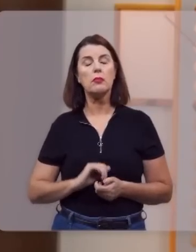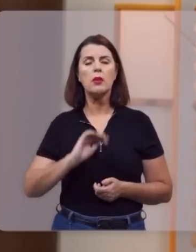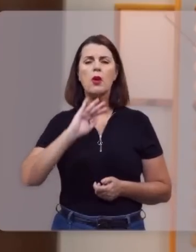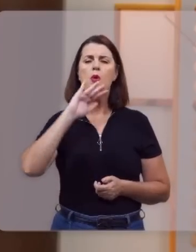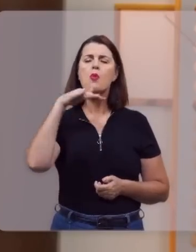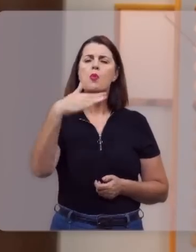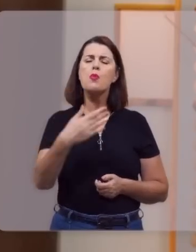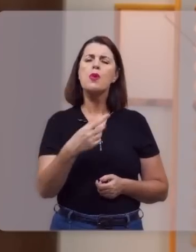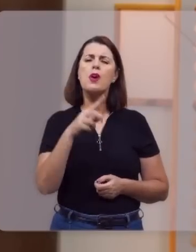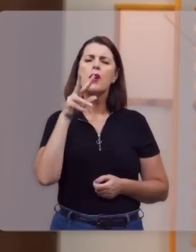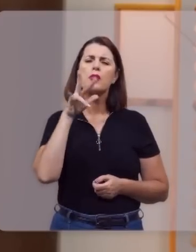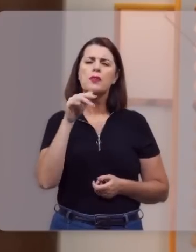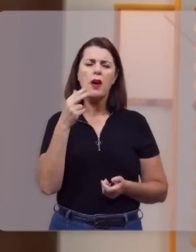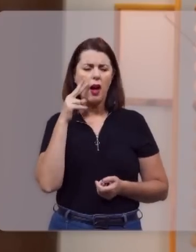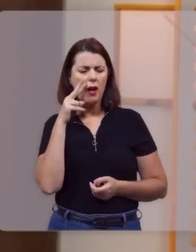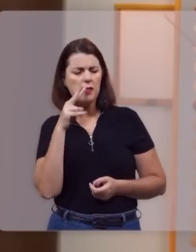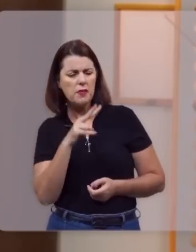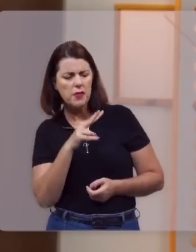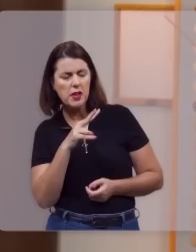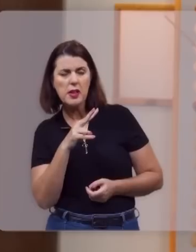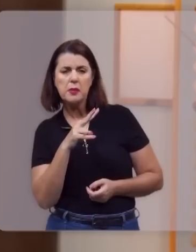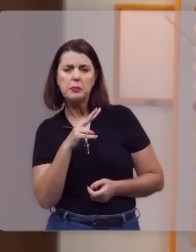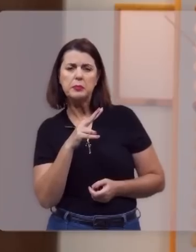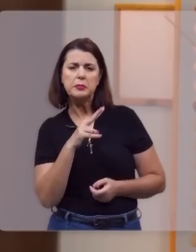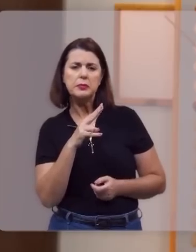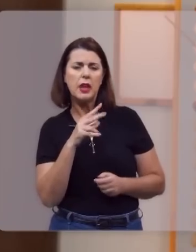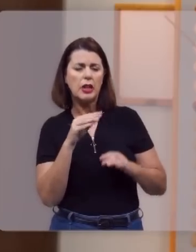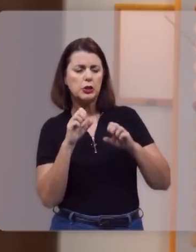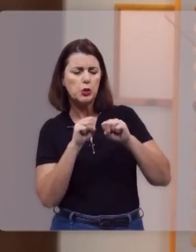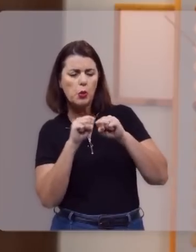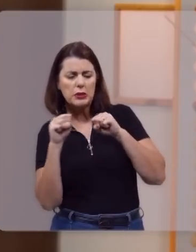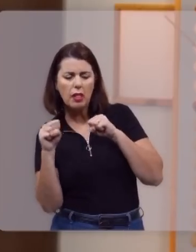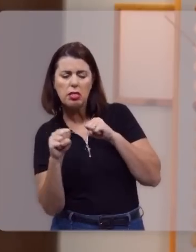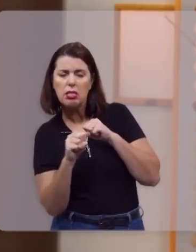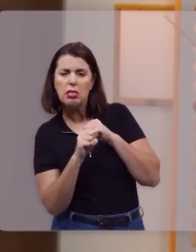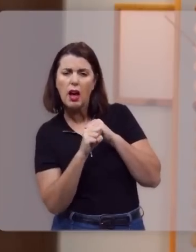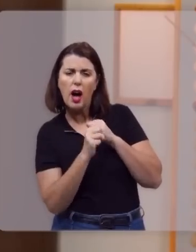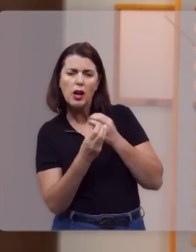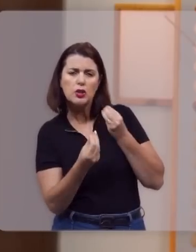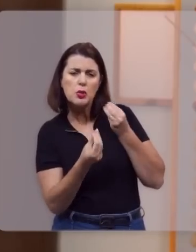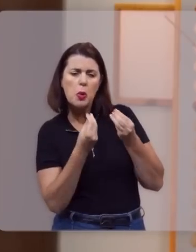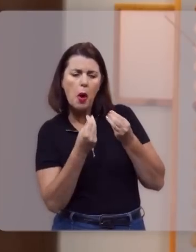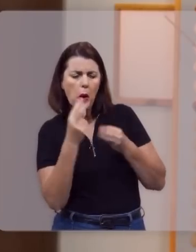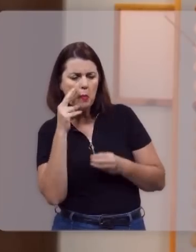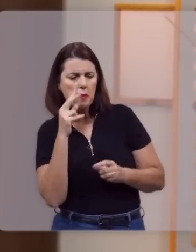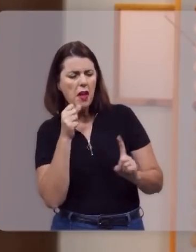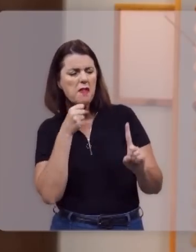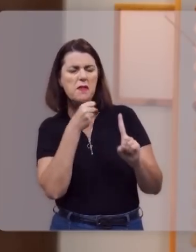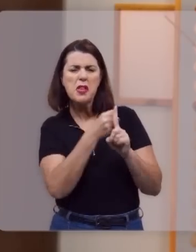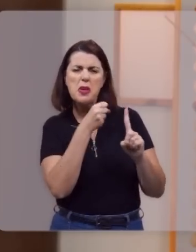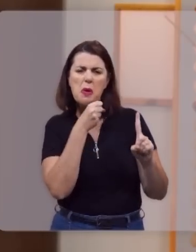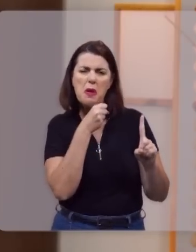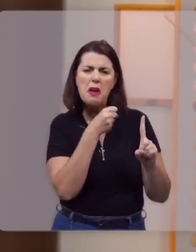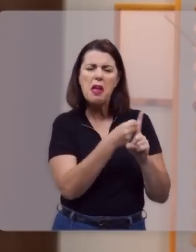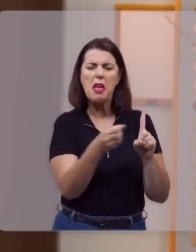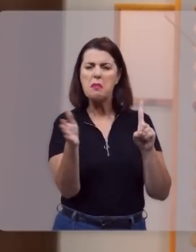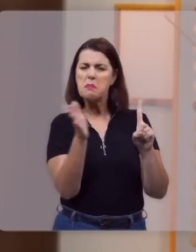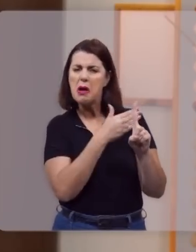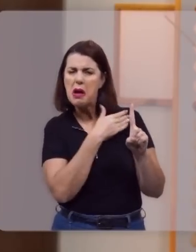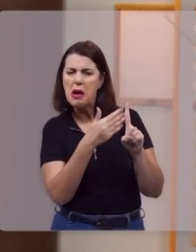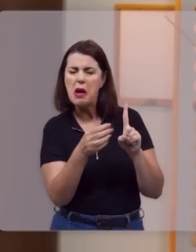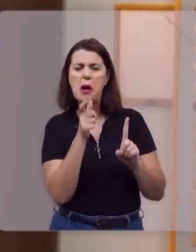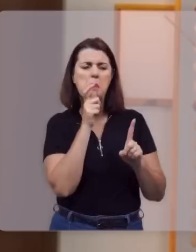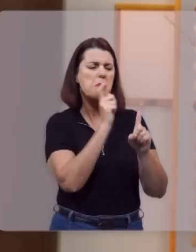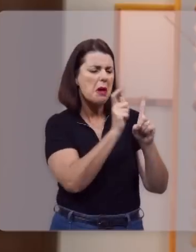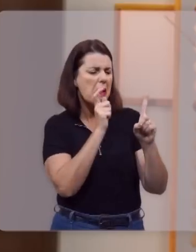Quando você vai dragar os porões da sociedade e ver a violência, a